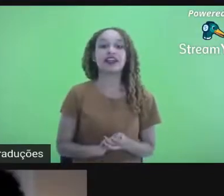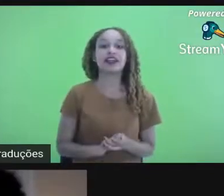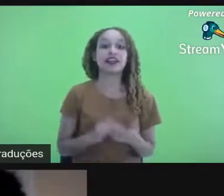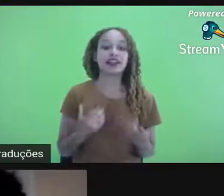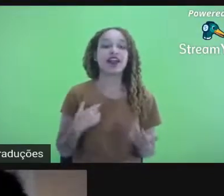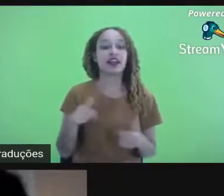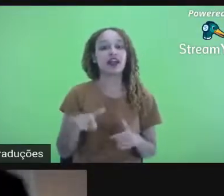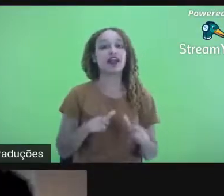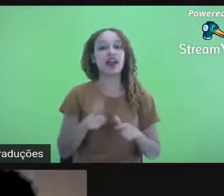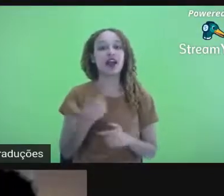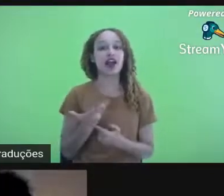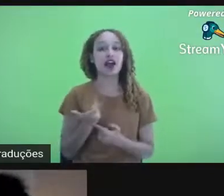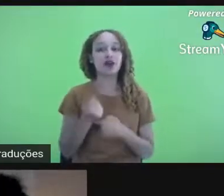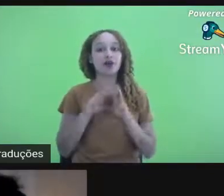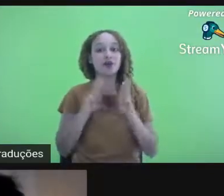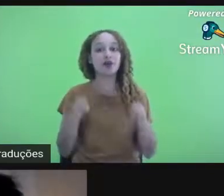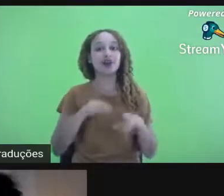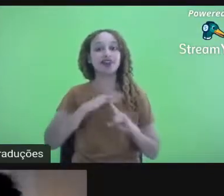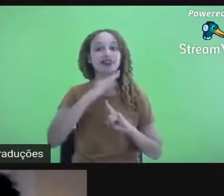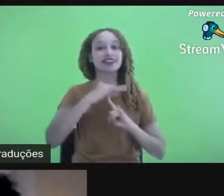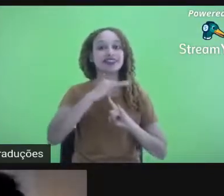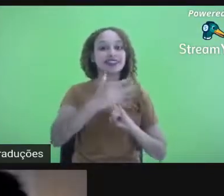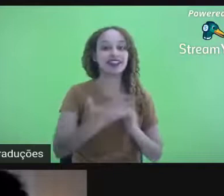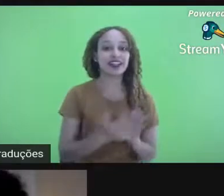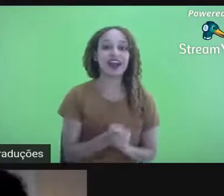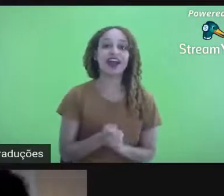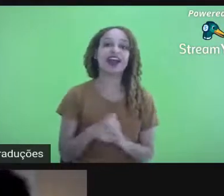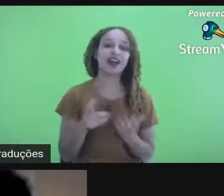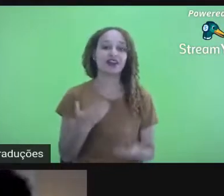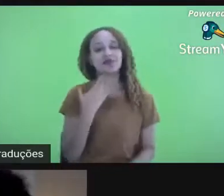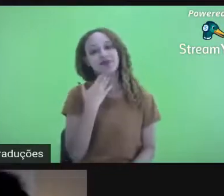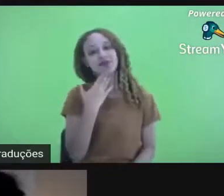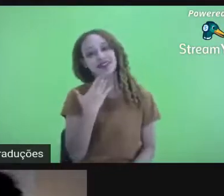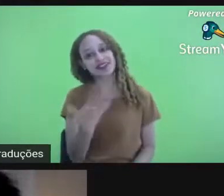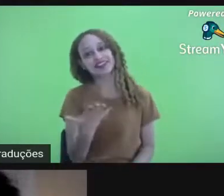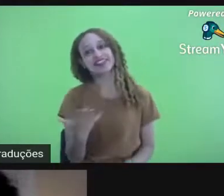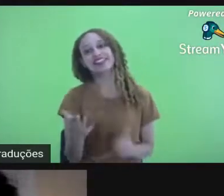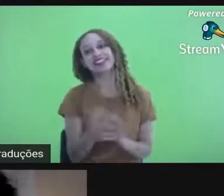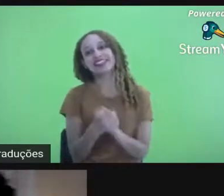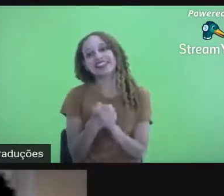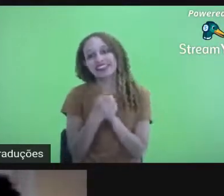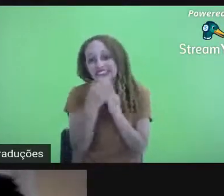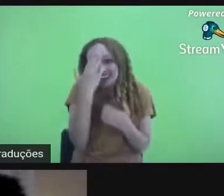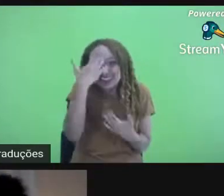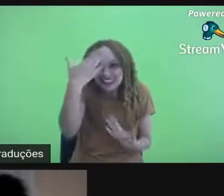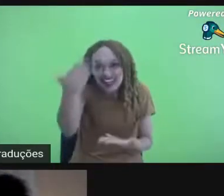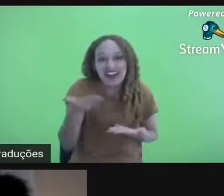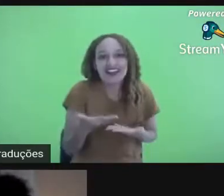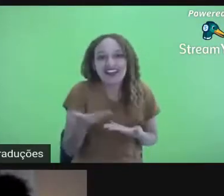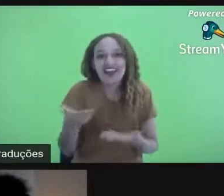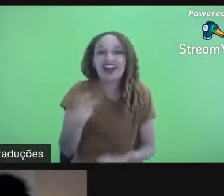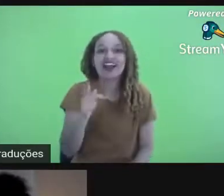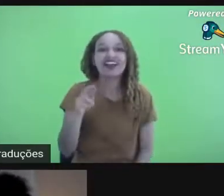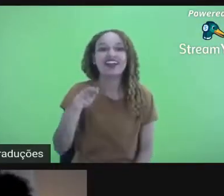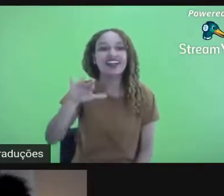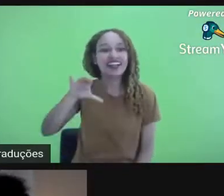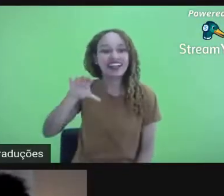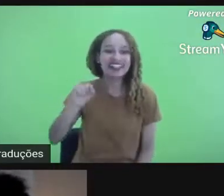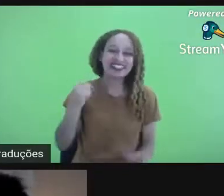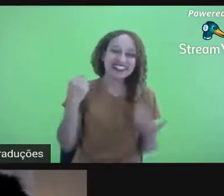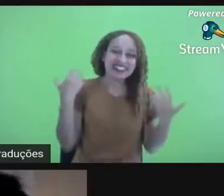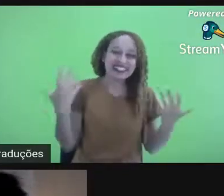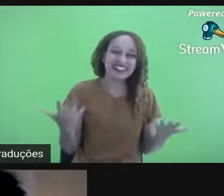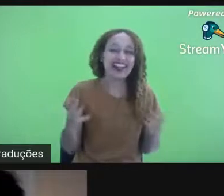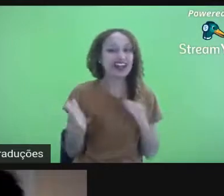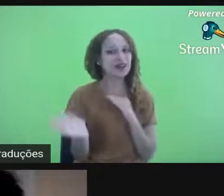Arte do Rio pela oportunidade, a Gisele de Paula pelo convite e a Priscila Souza por todo o